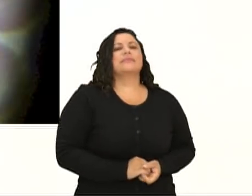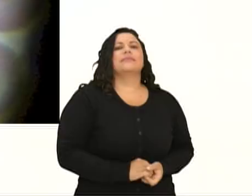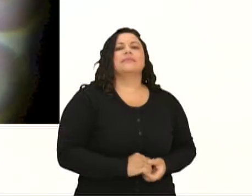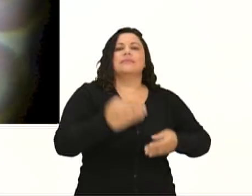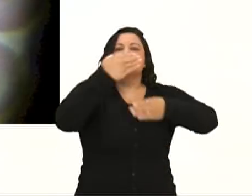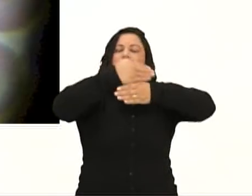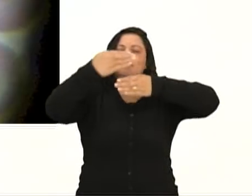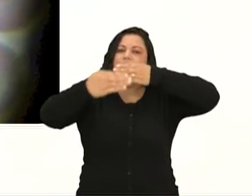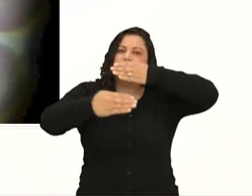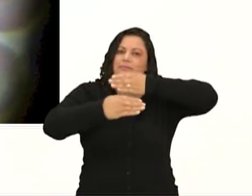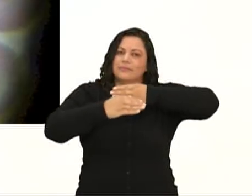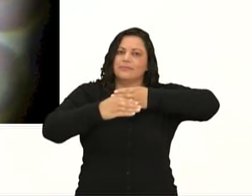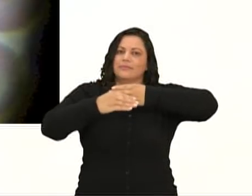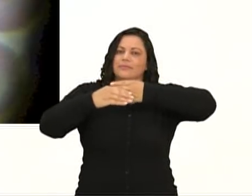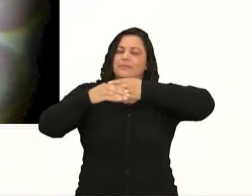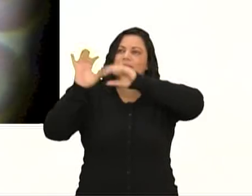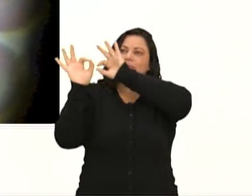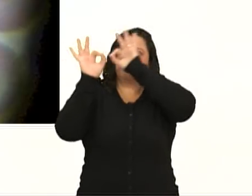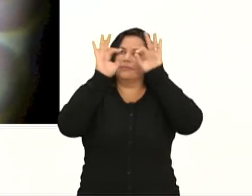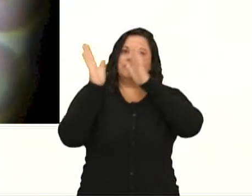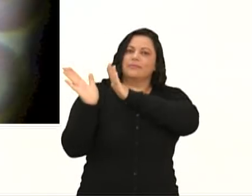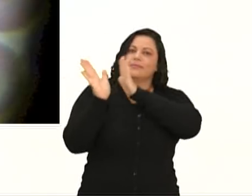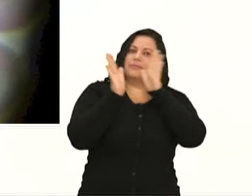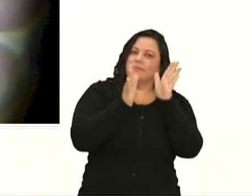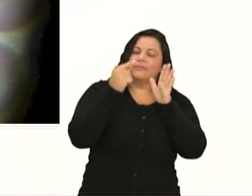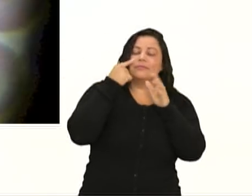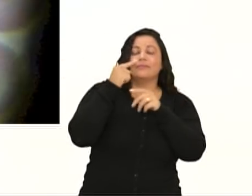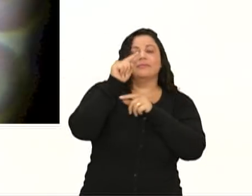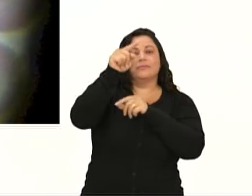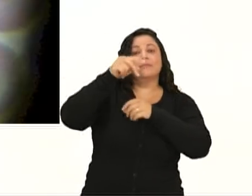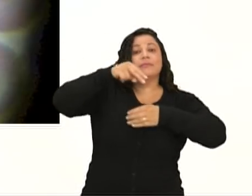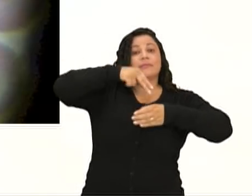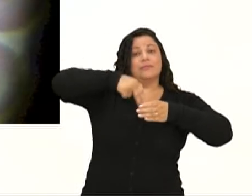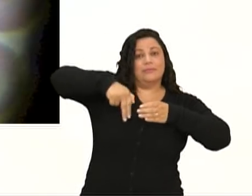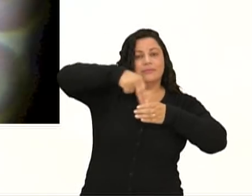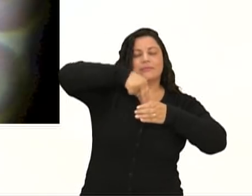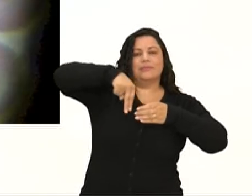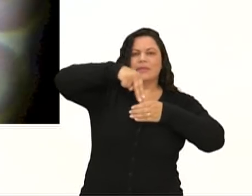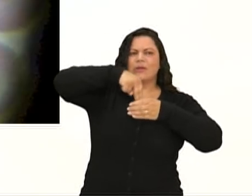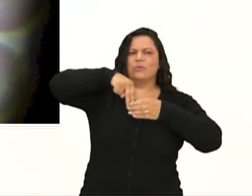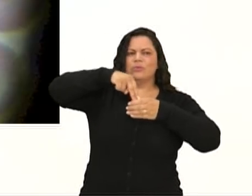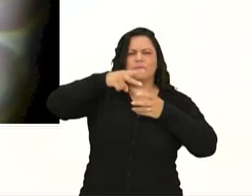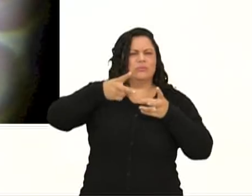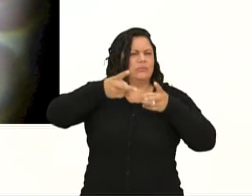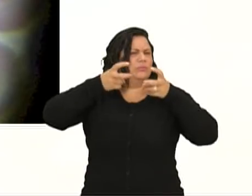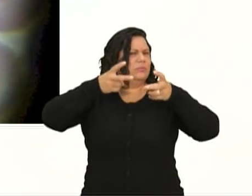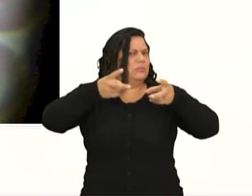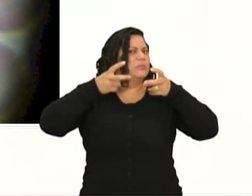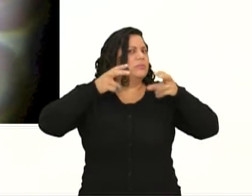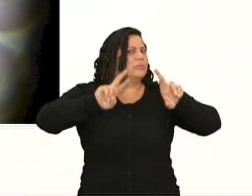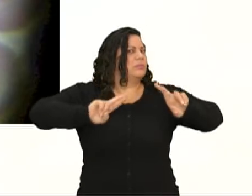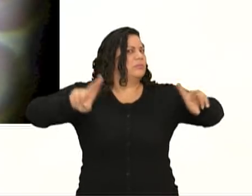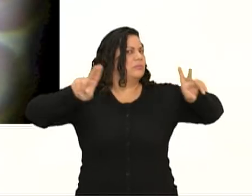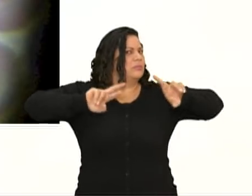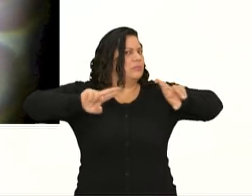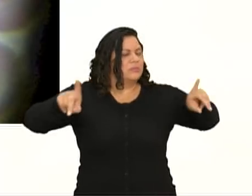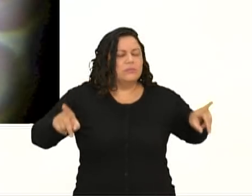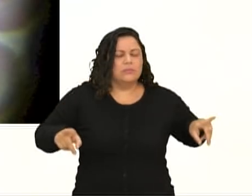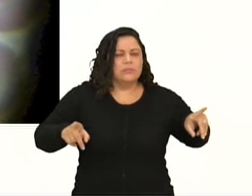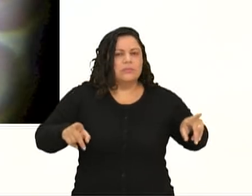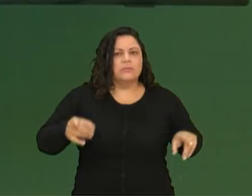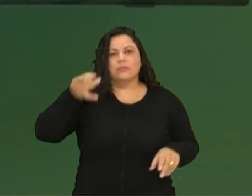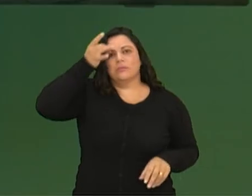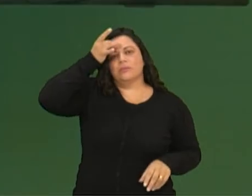glóbulo branco, né? Ele tem núcleo, então isso é o que faz, olhando assim, a gente diferenciar bem facilmente de um